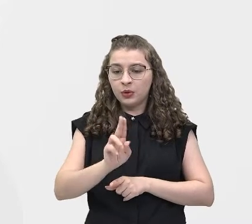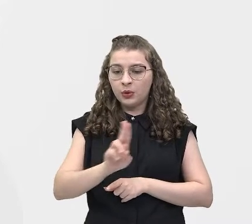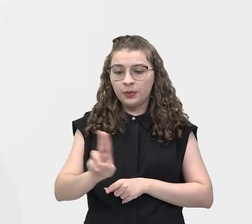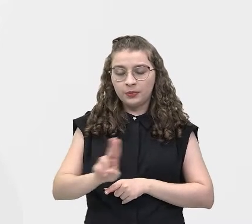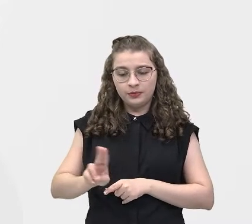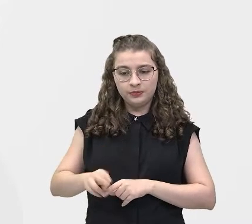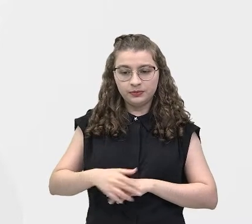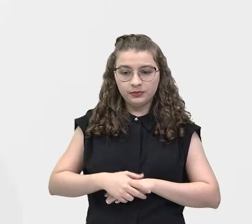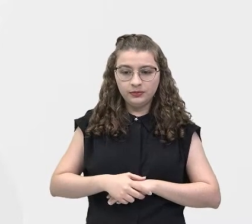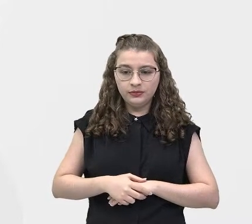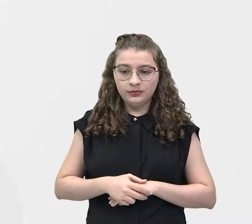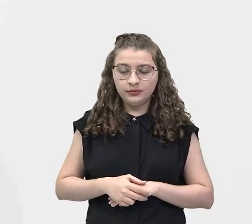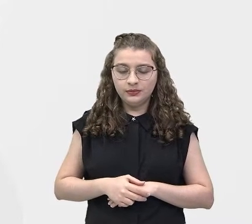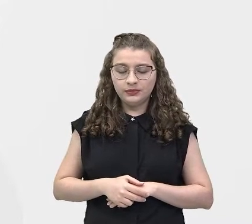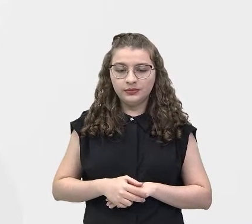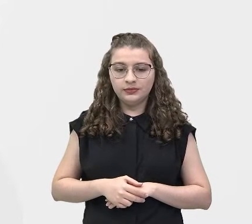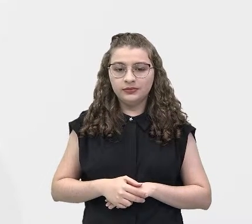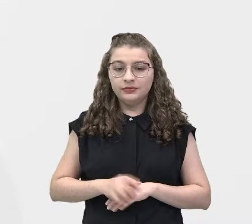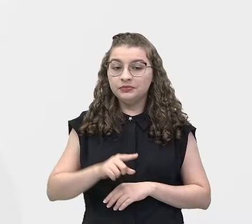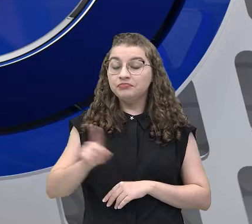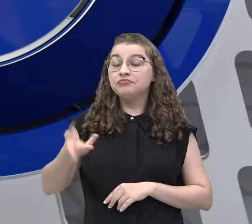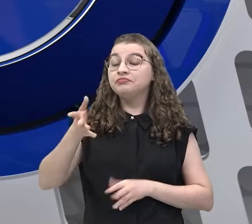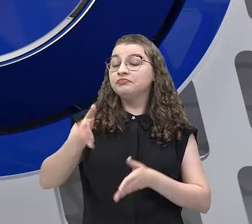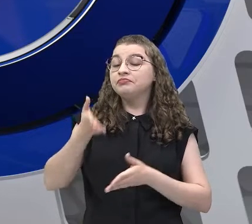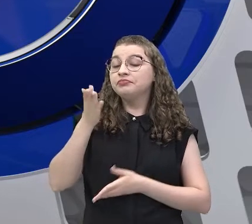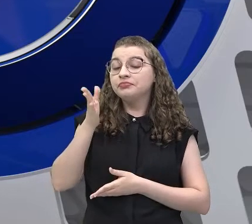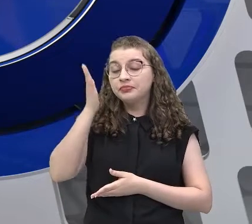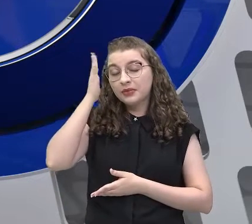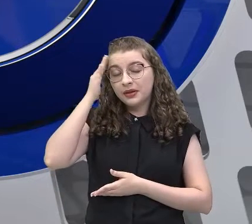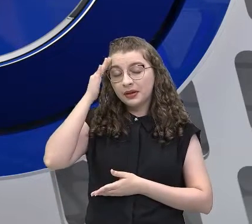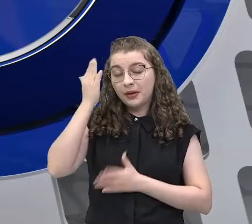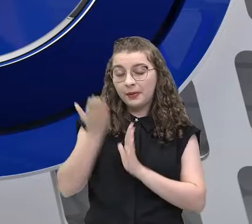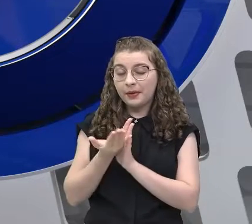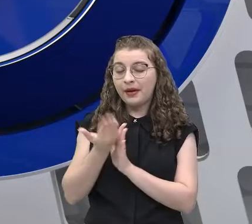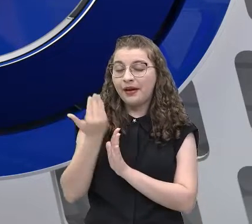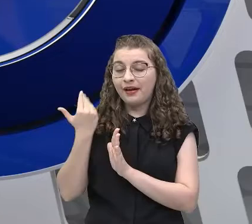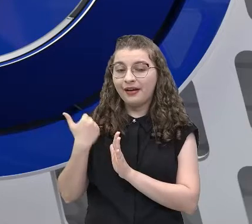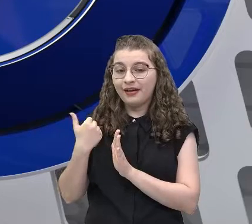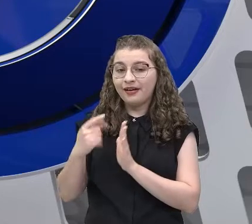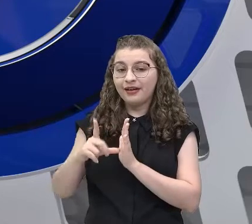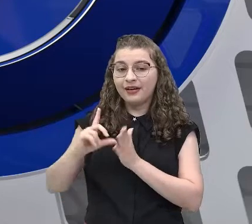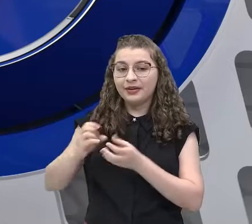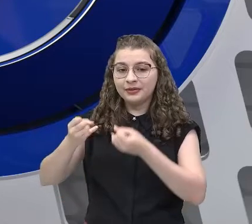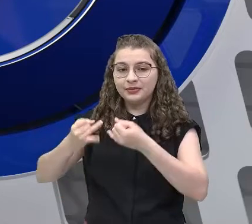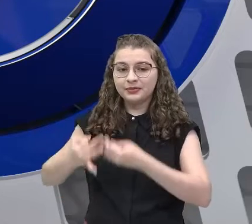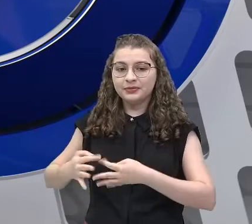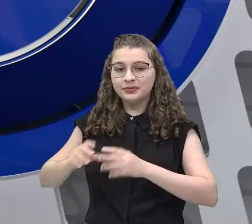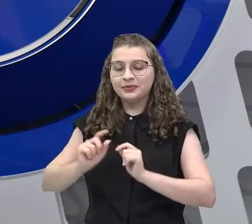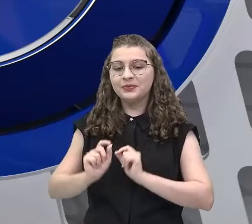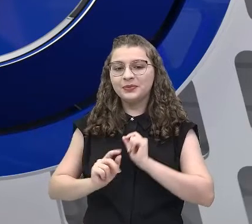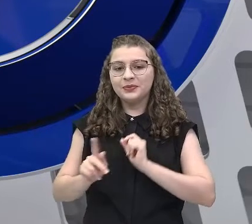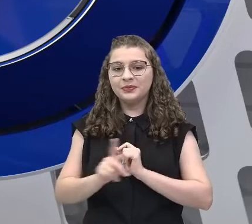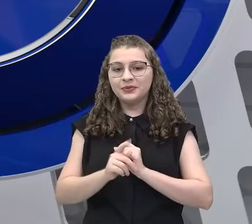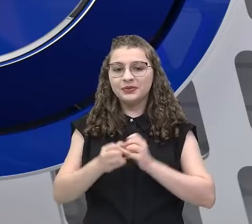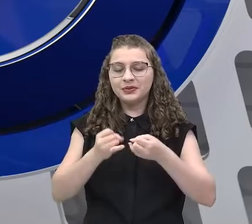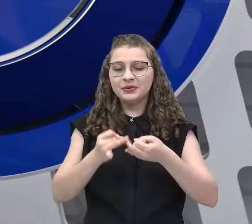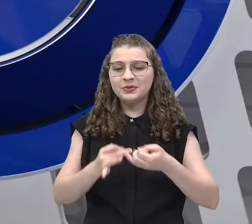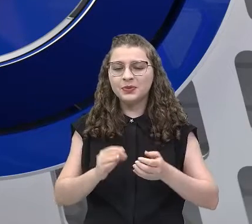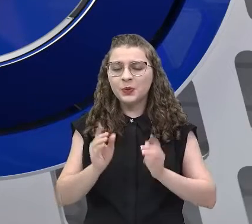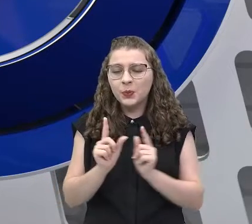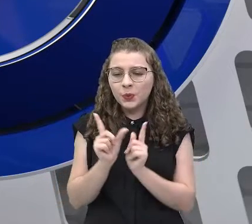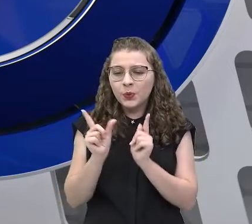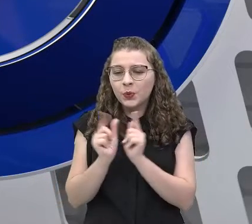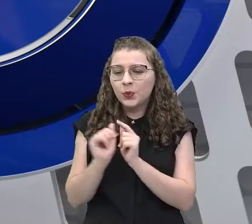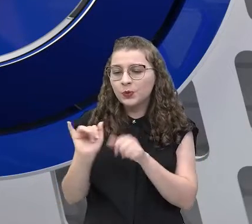nominalizações. Bom, vocês puderam acompanhar uma ótima aula aí com o teacher Luiz, não foi? O teacher falou um pouquinho sobre